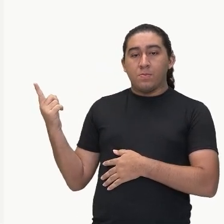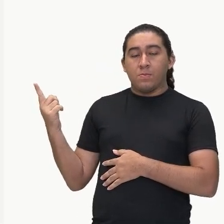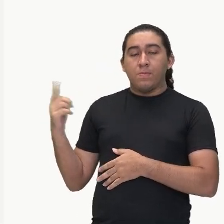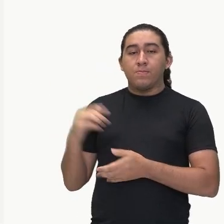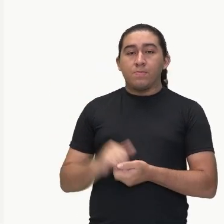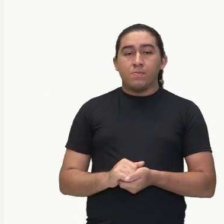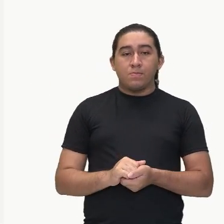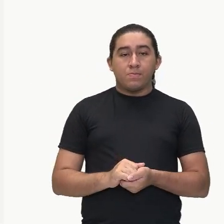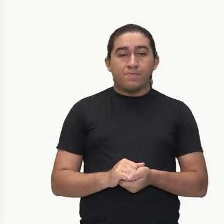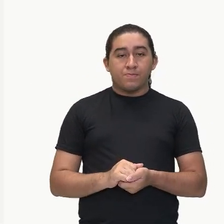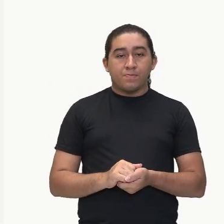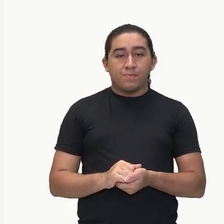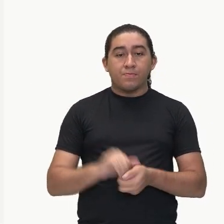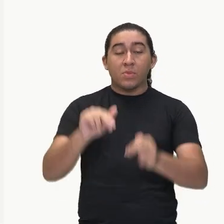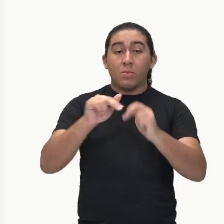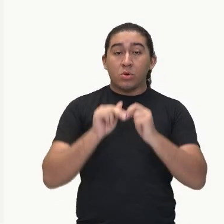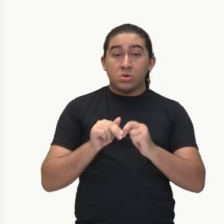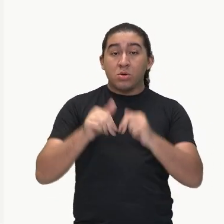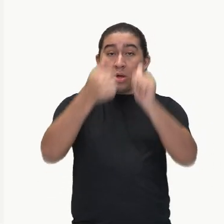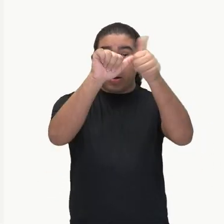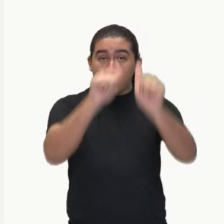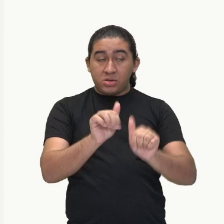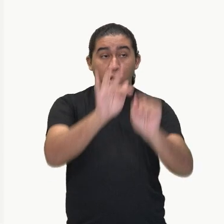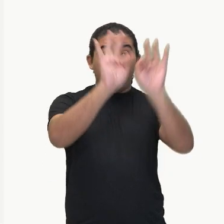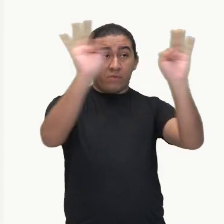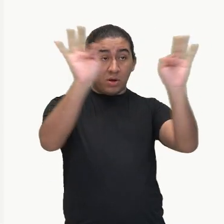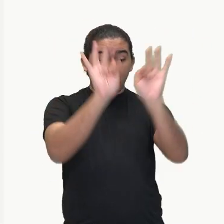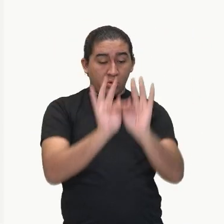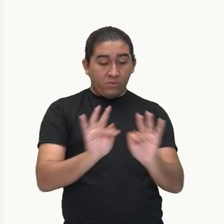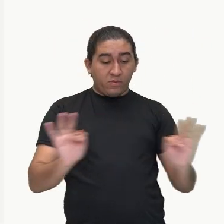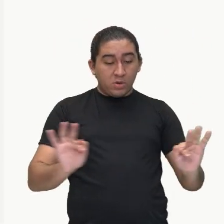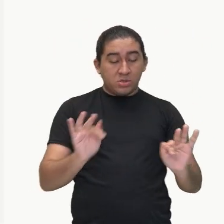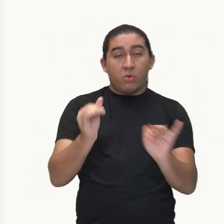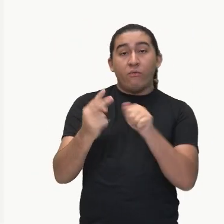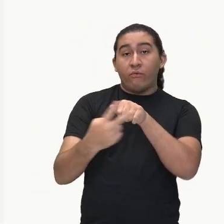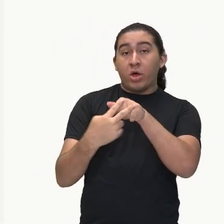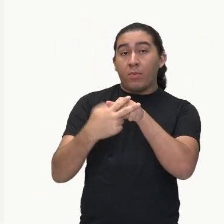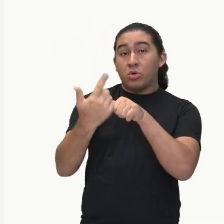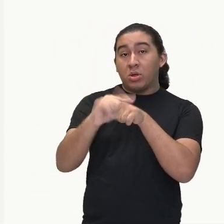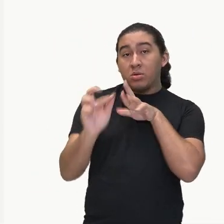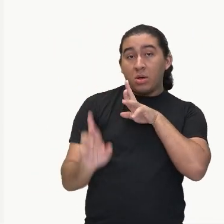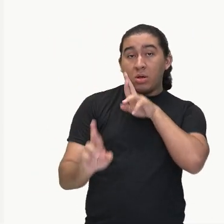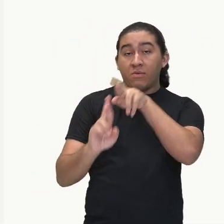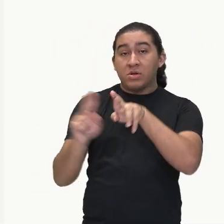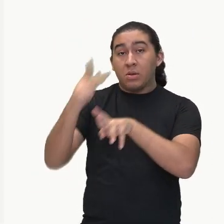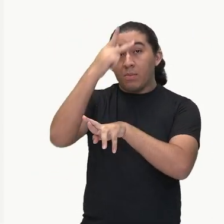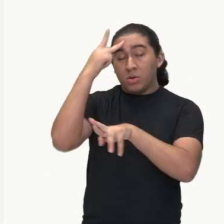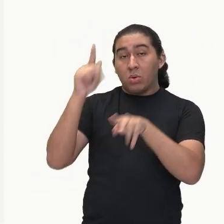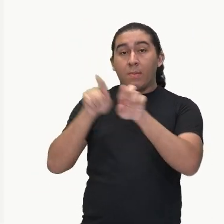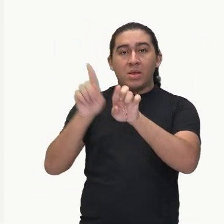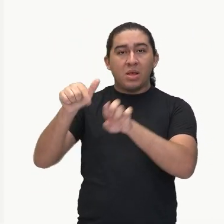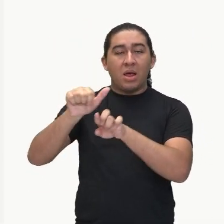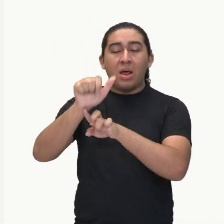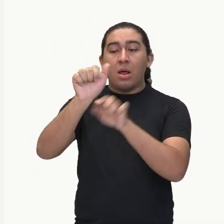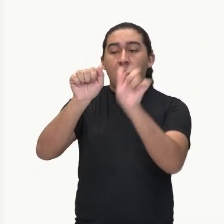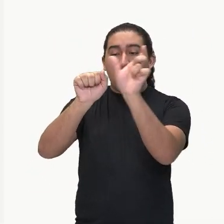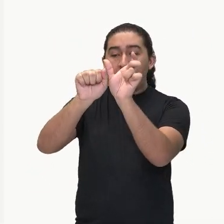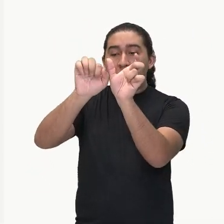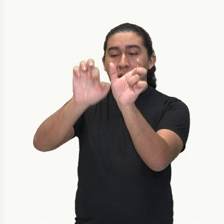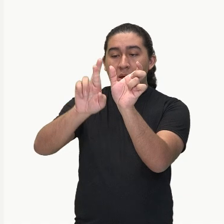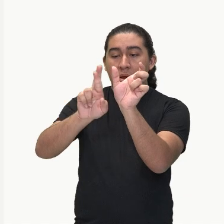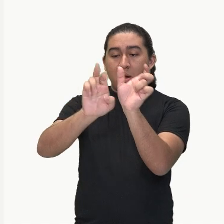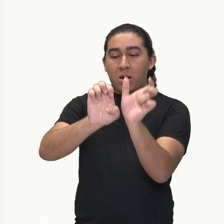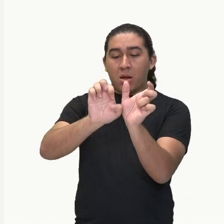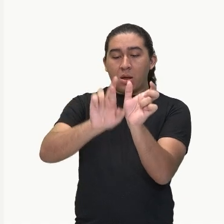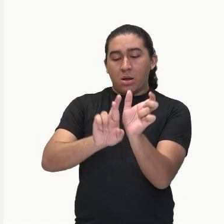nesses casos, o verbo impessoal, o verbo infinitivo, o verbo para ser um infinitivo, ele termina